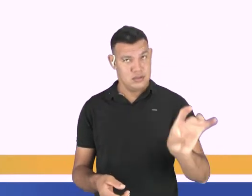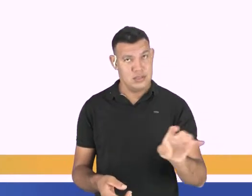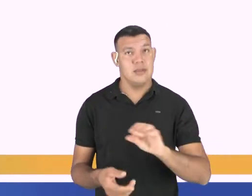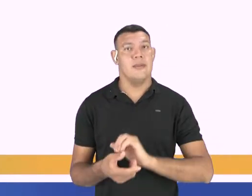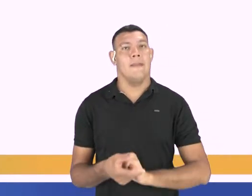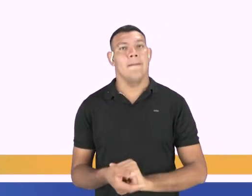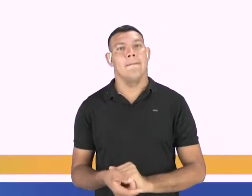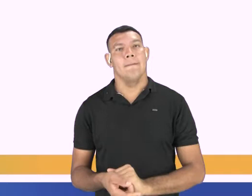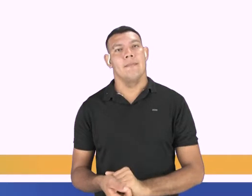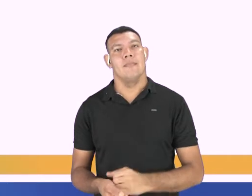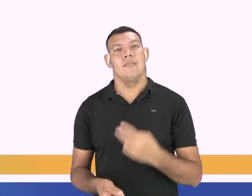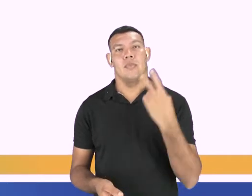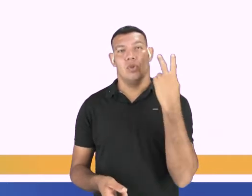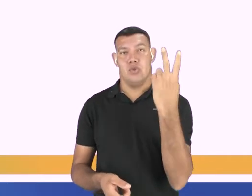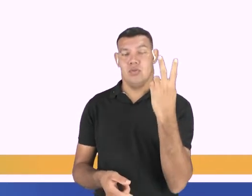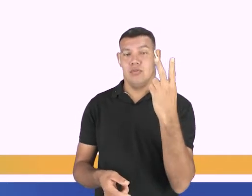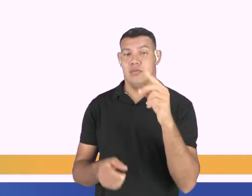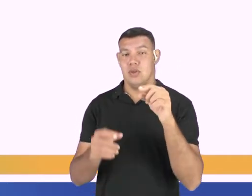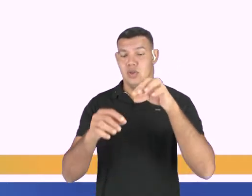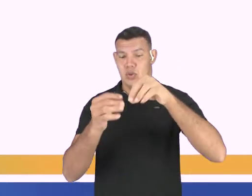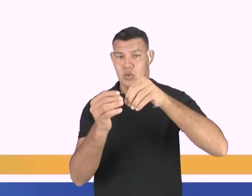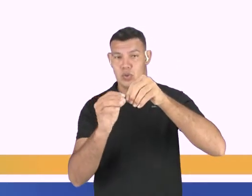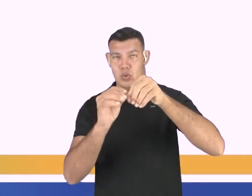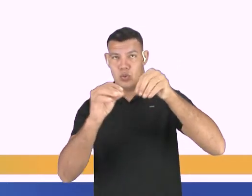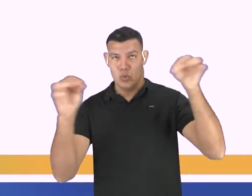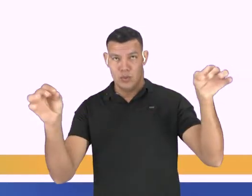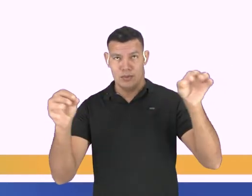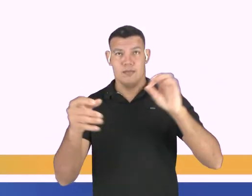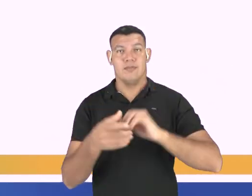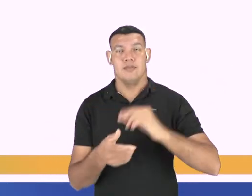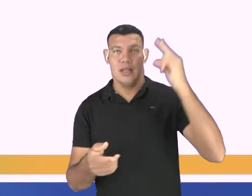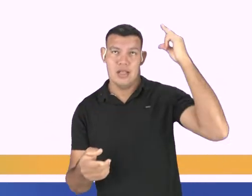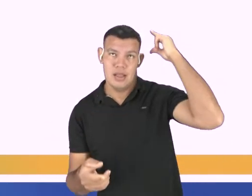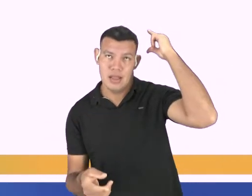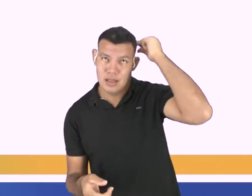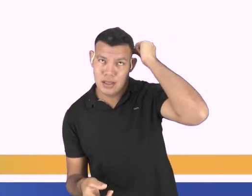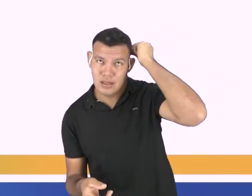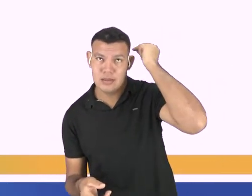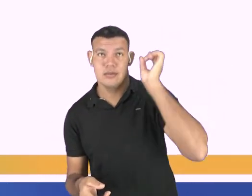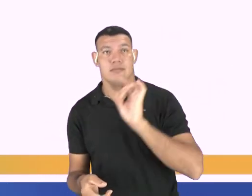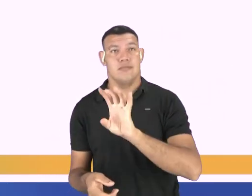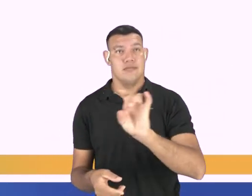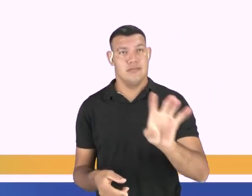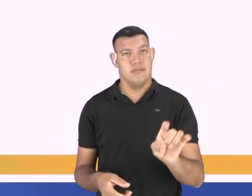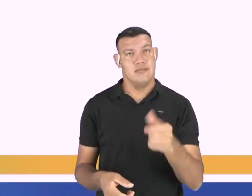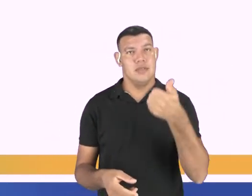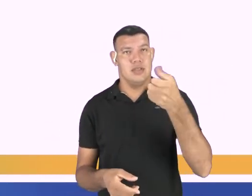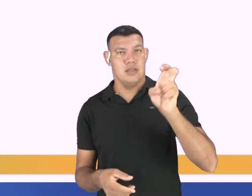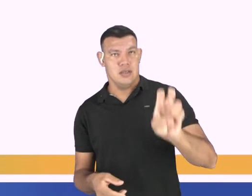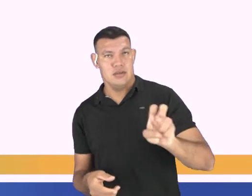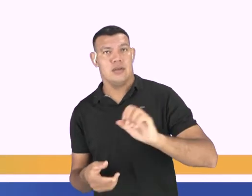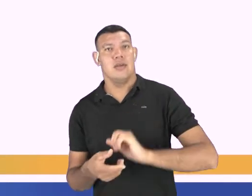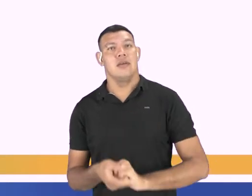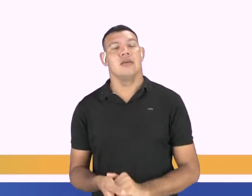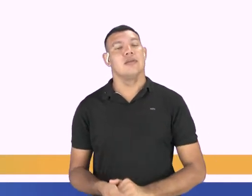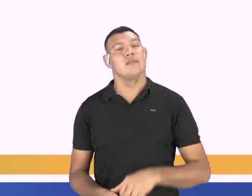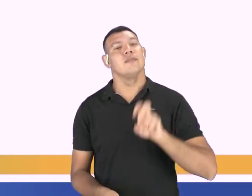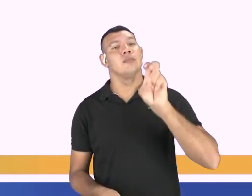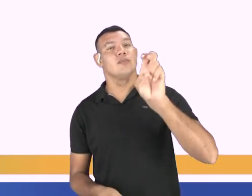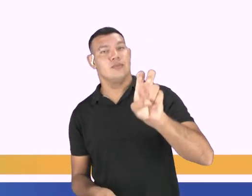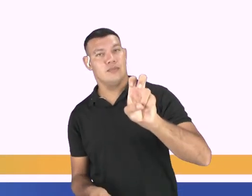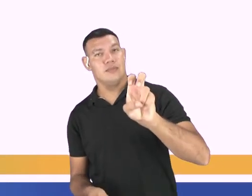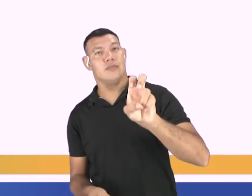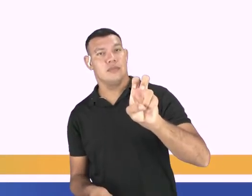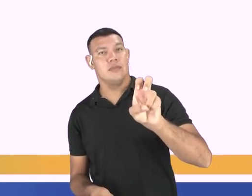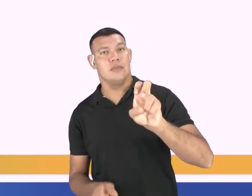deverá comprar 2 embalagens de prendedores de cabelo, já que em cada embalagem vem 15 unidades, e 5 embalagens